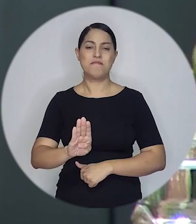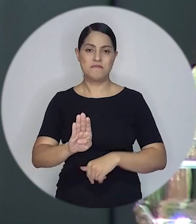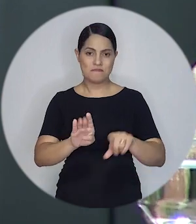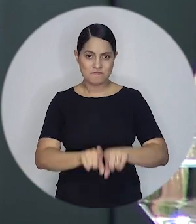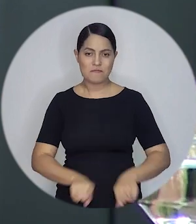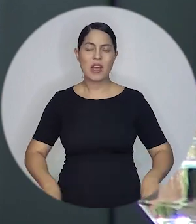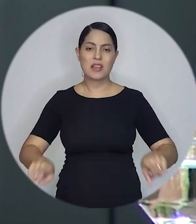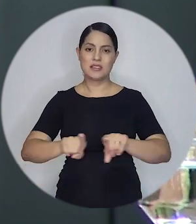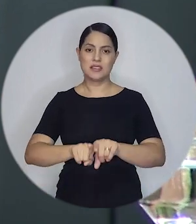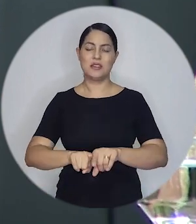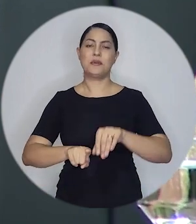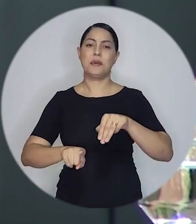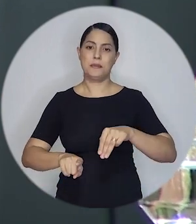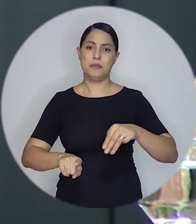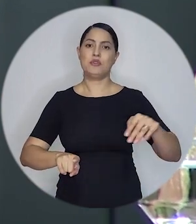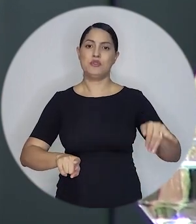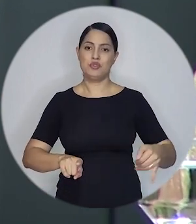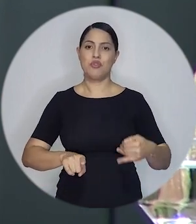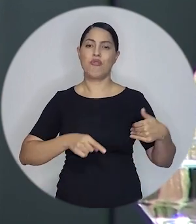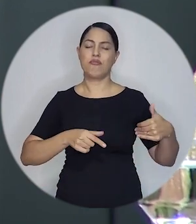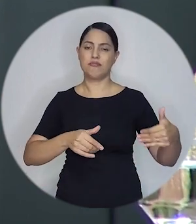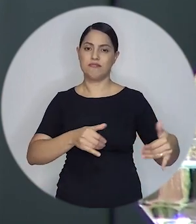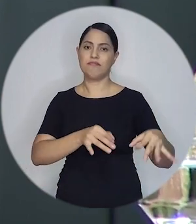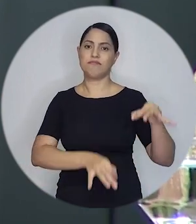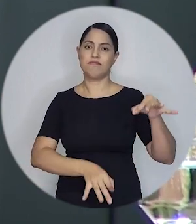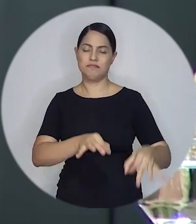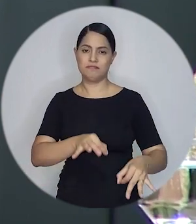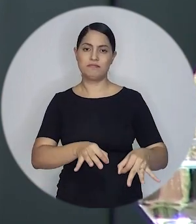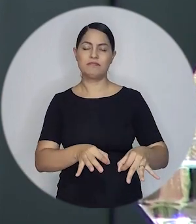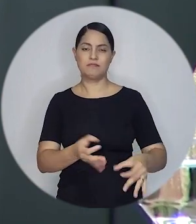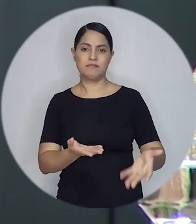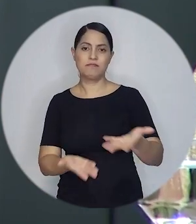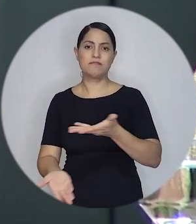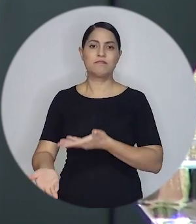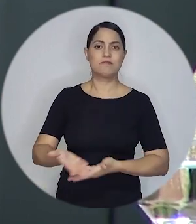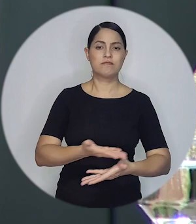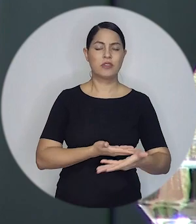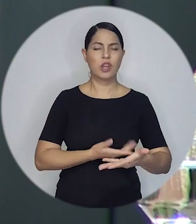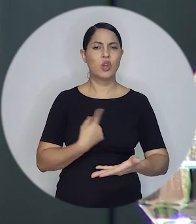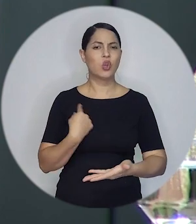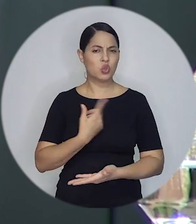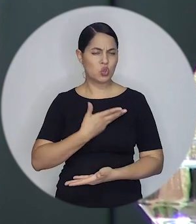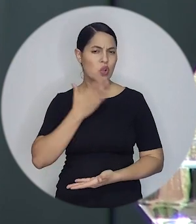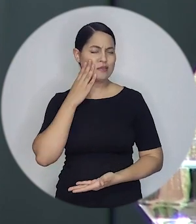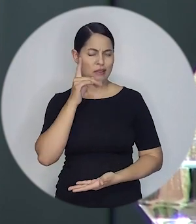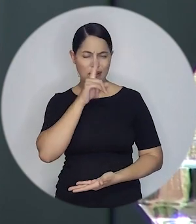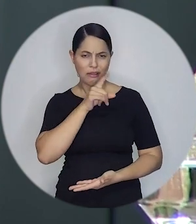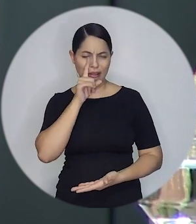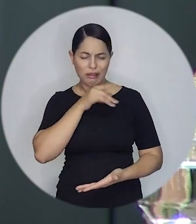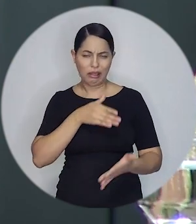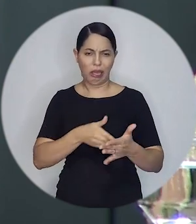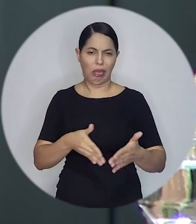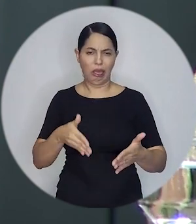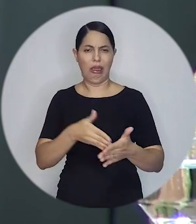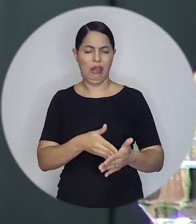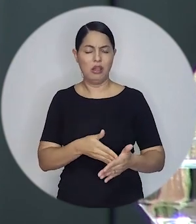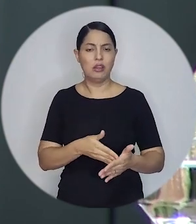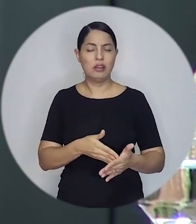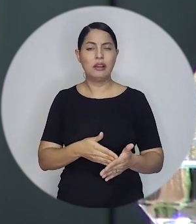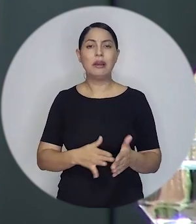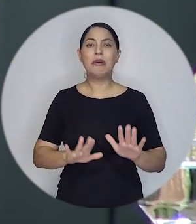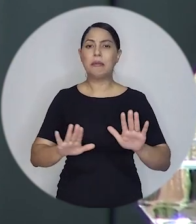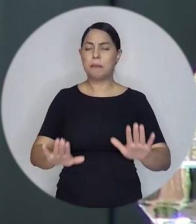gigantesca parceira do Ministério da Justiça, principalmente diante dos obstáculos que nós tivemos. E eu vou